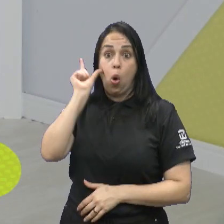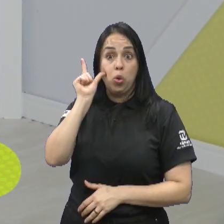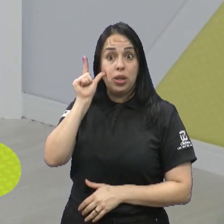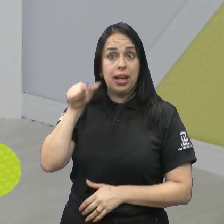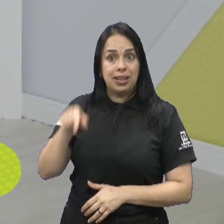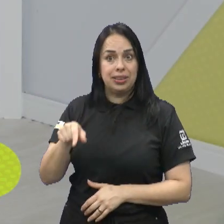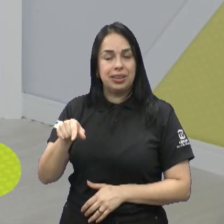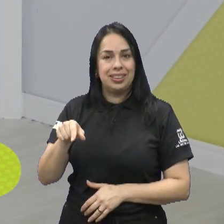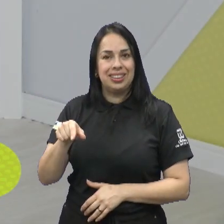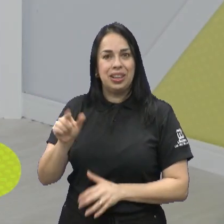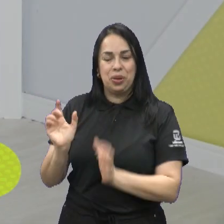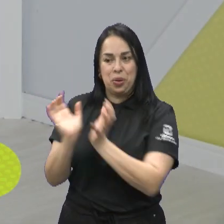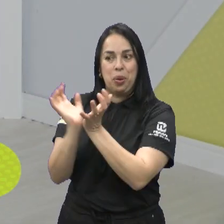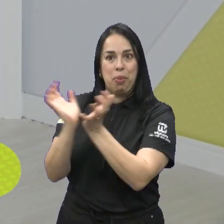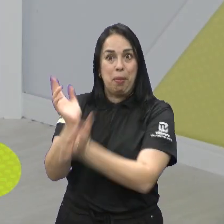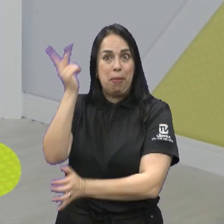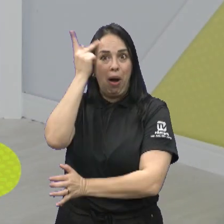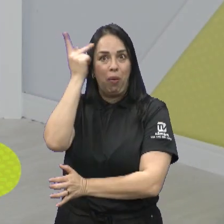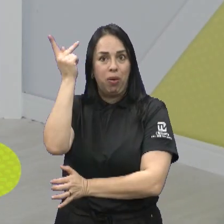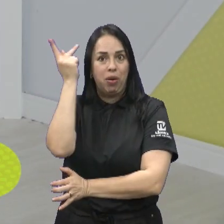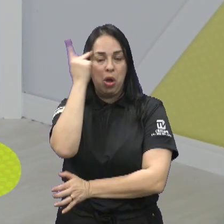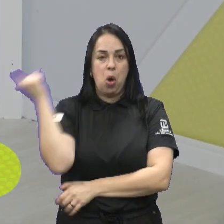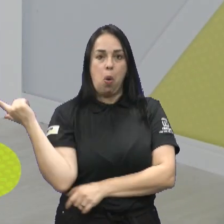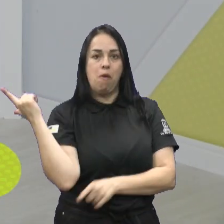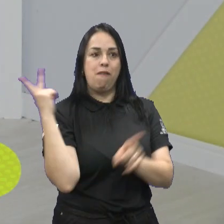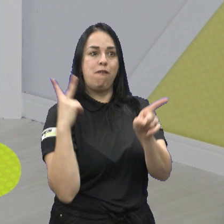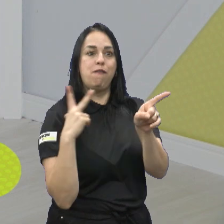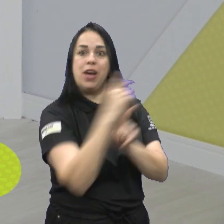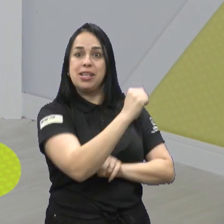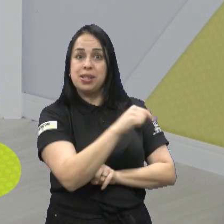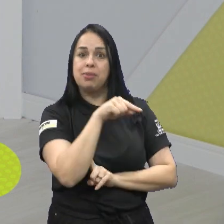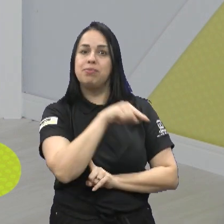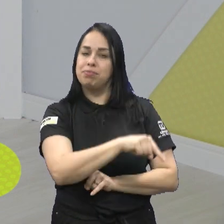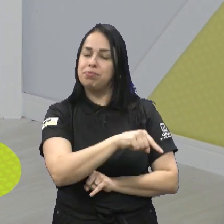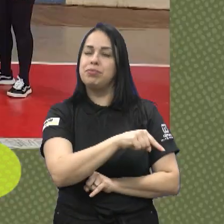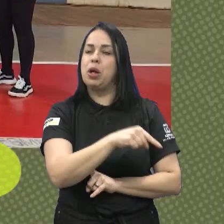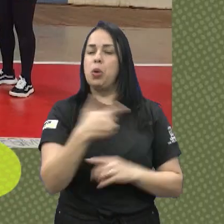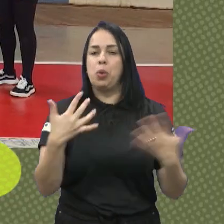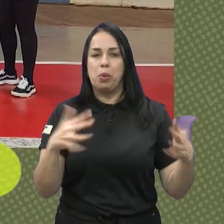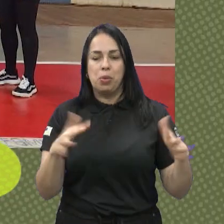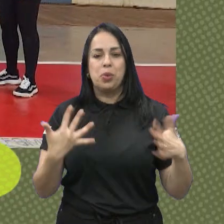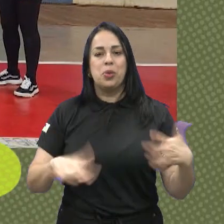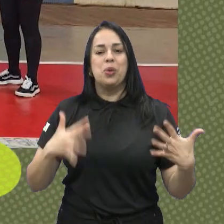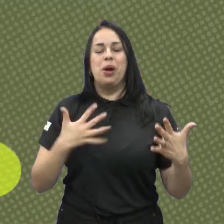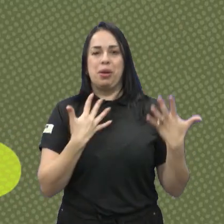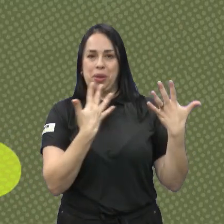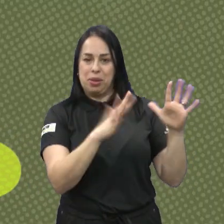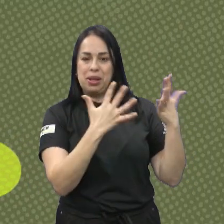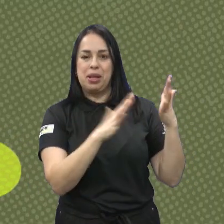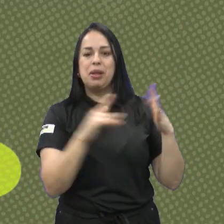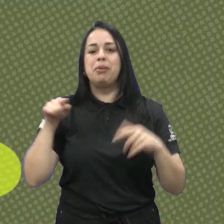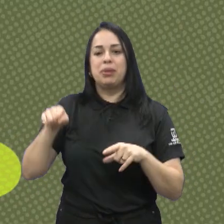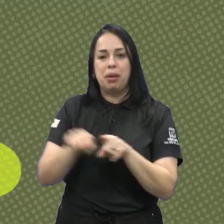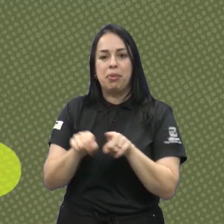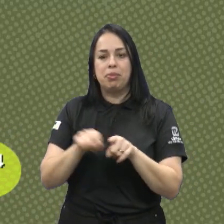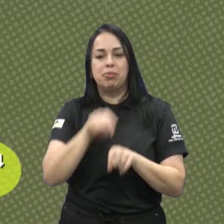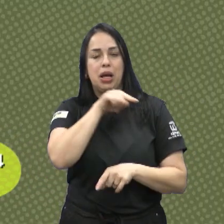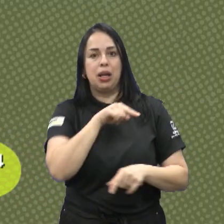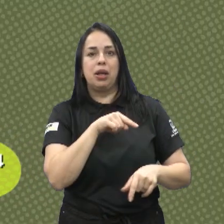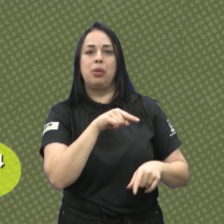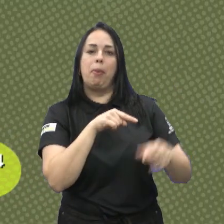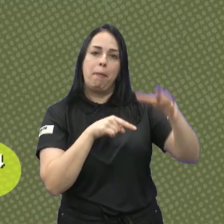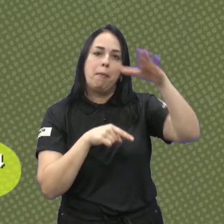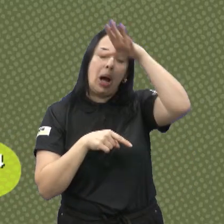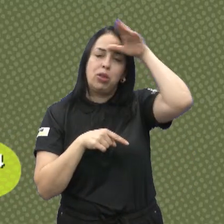da seleção paulista começaram com a mão direita e aplicaram uma goleada nas donas da casa, a seleção de Mato Grosso do Sul, pelo